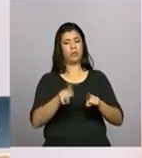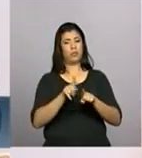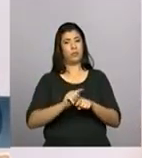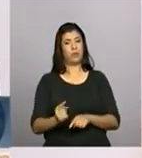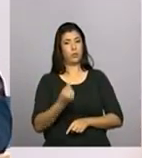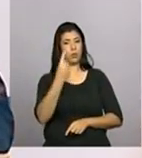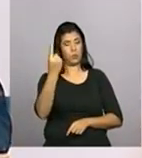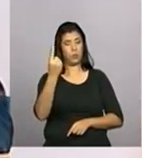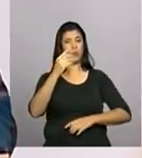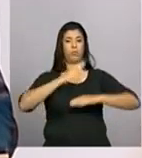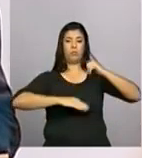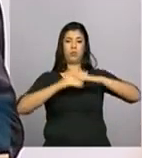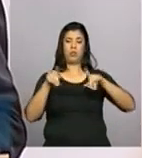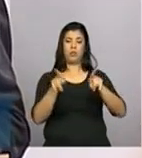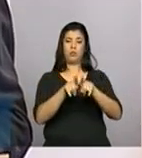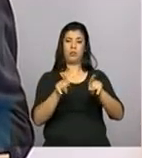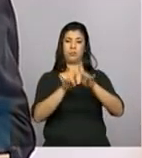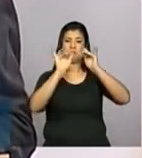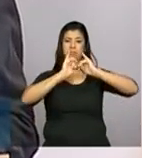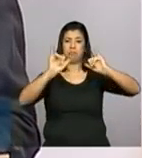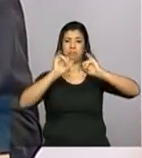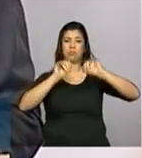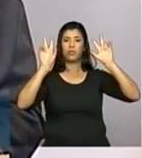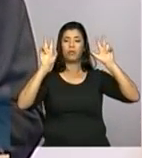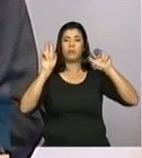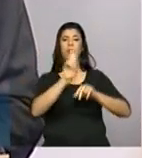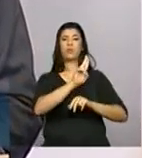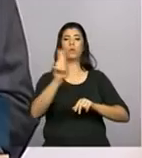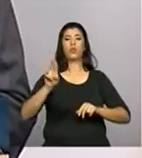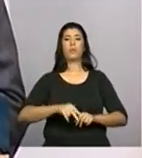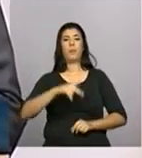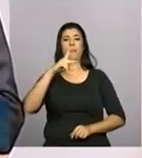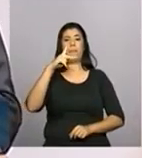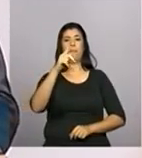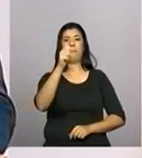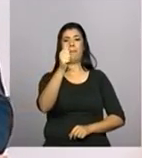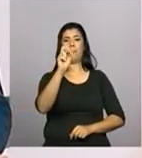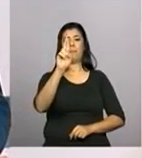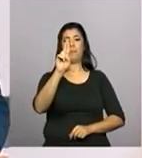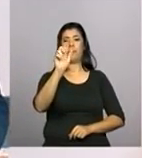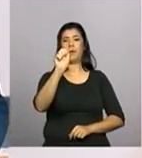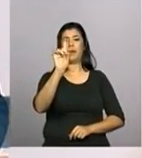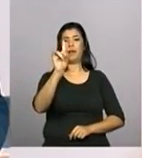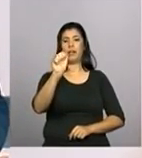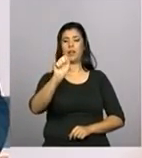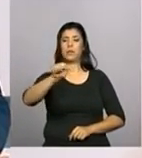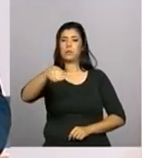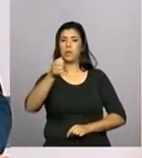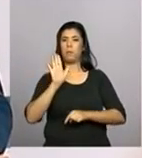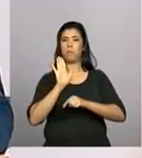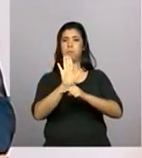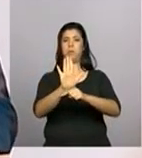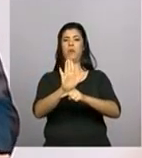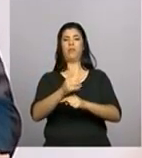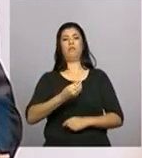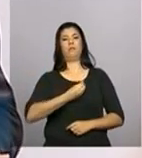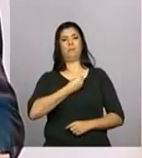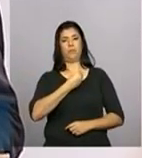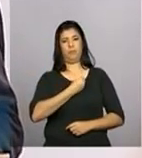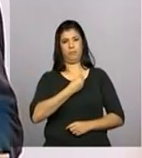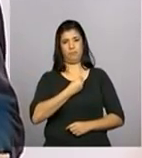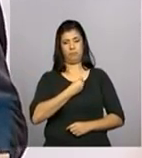uma campanha denominada nada parada, uma parada pela vida. Então eu quero aqui parabenizar a